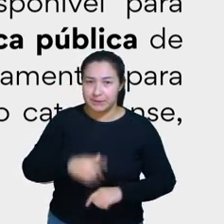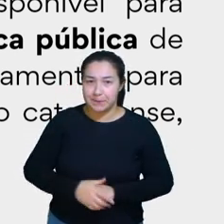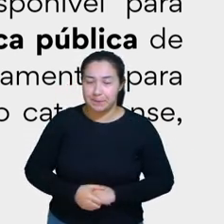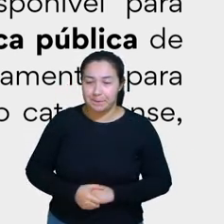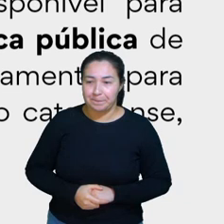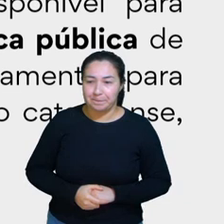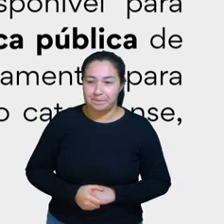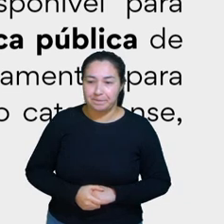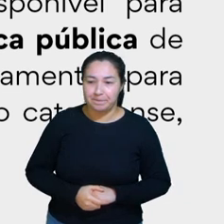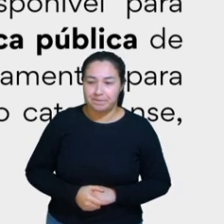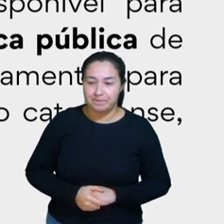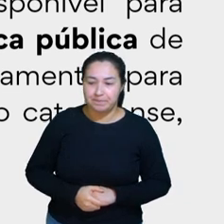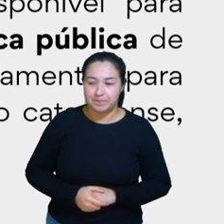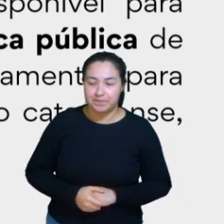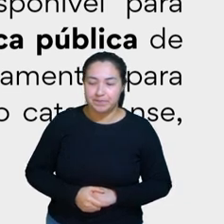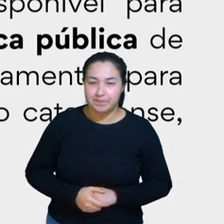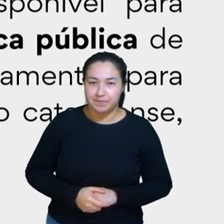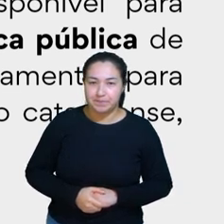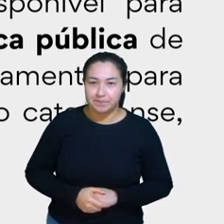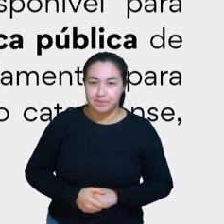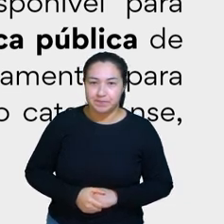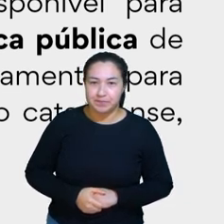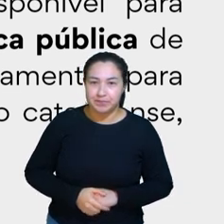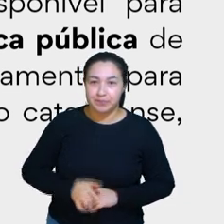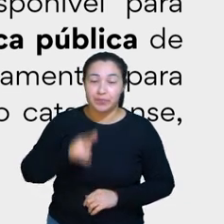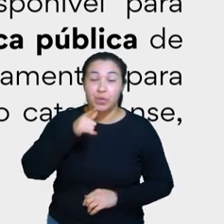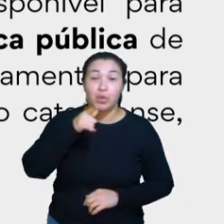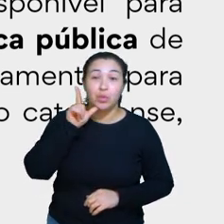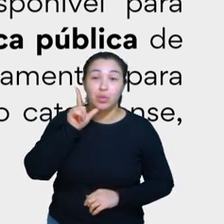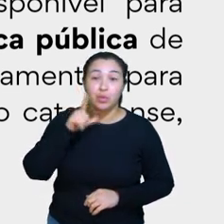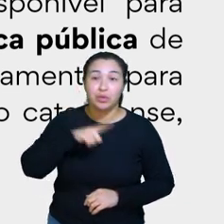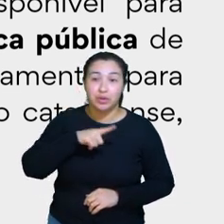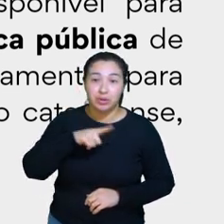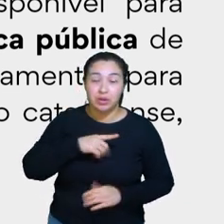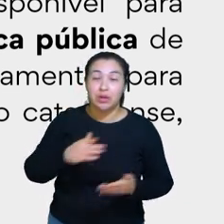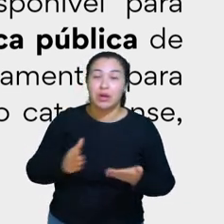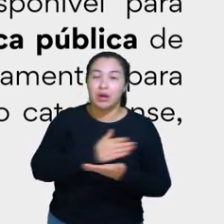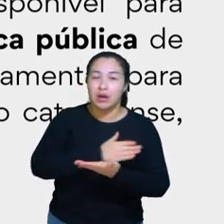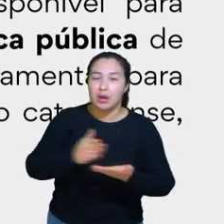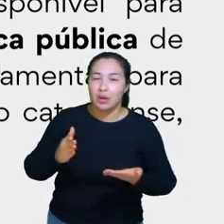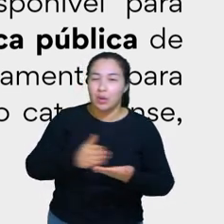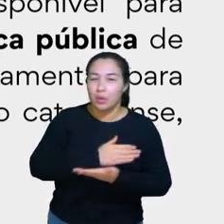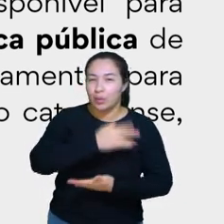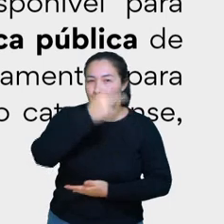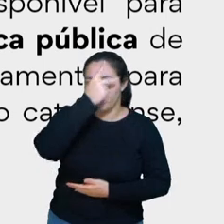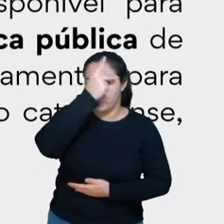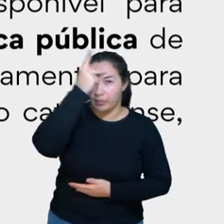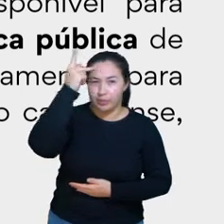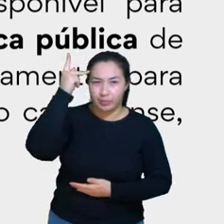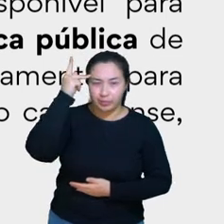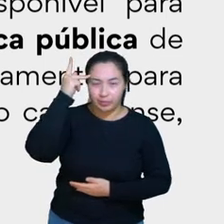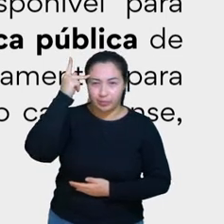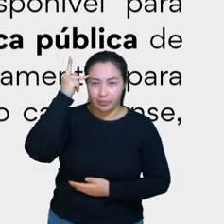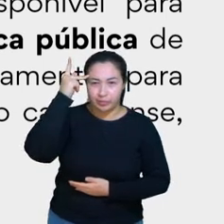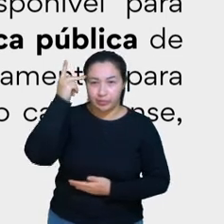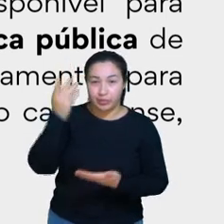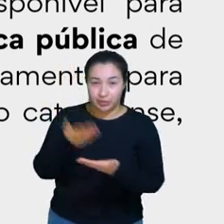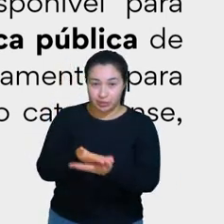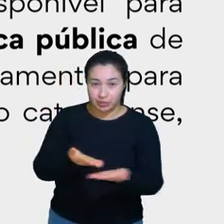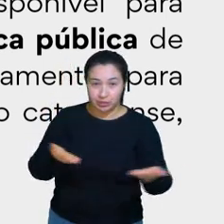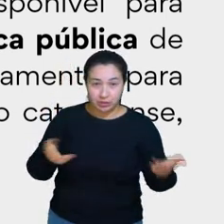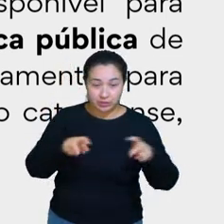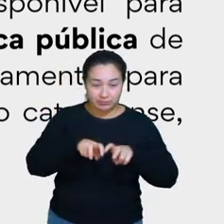eh Ontem nós tivemos aqui em alguns momentos pessoas né pessoas que estavam aqui na na mesa